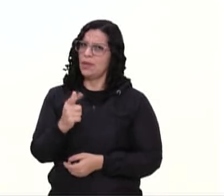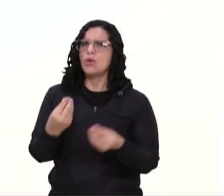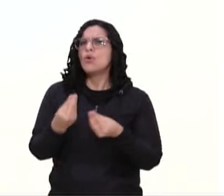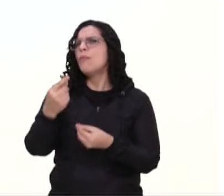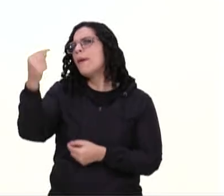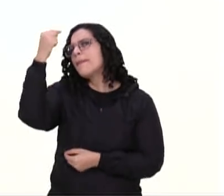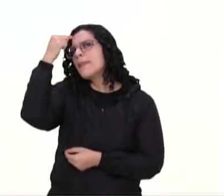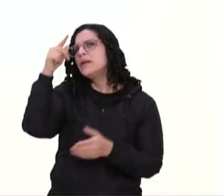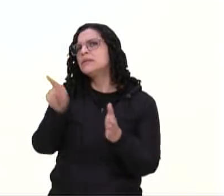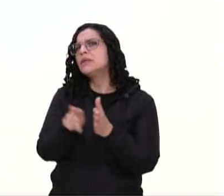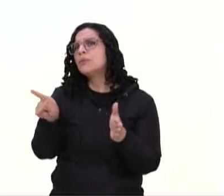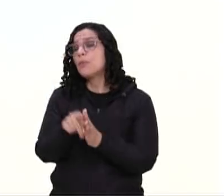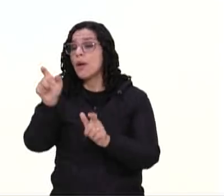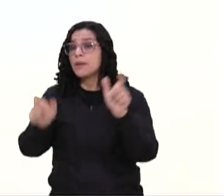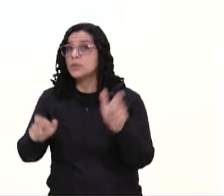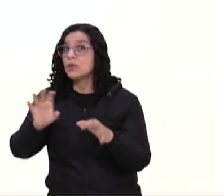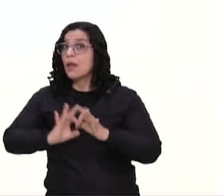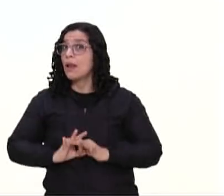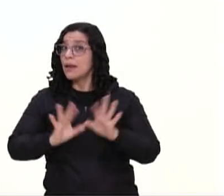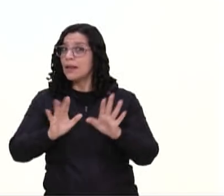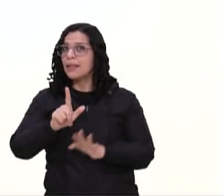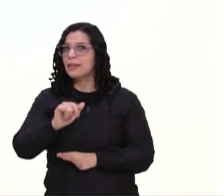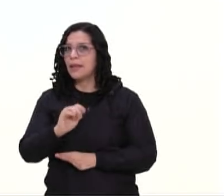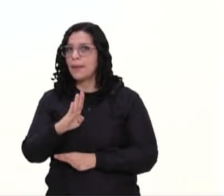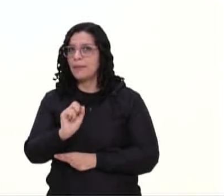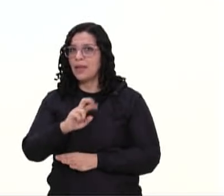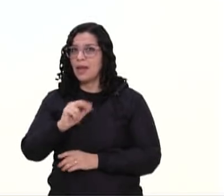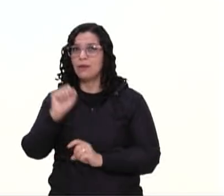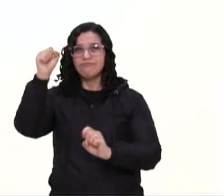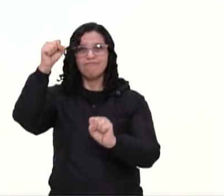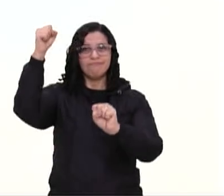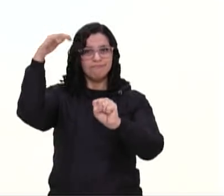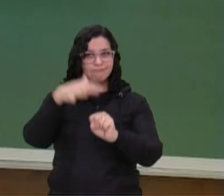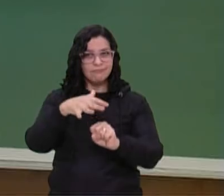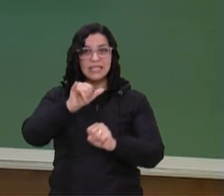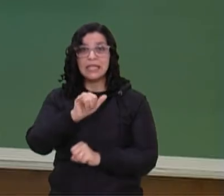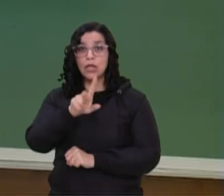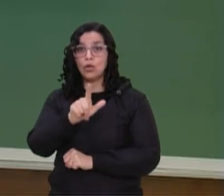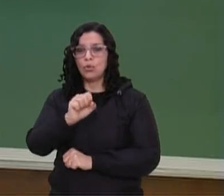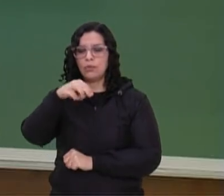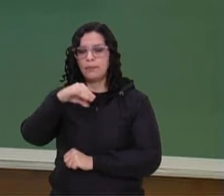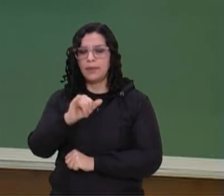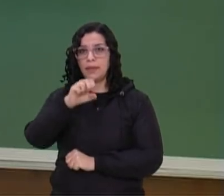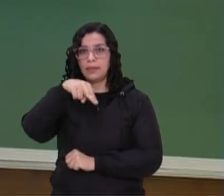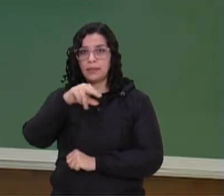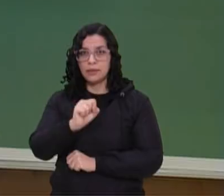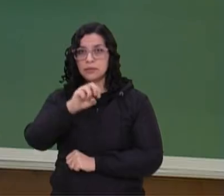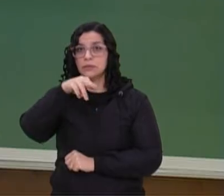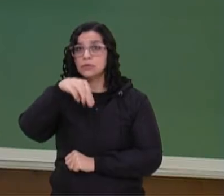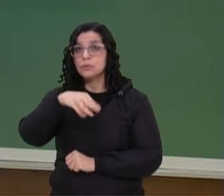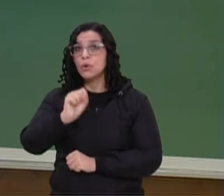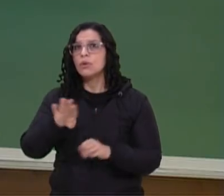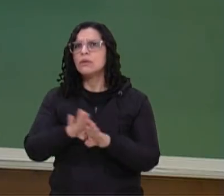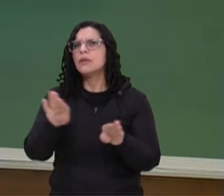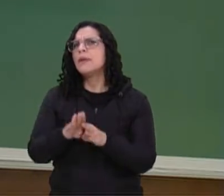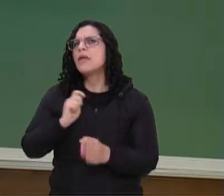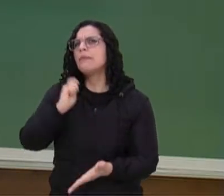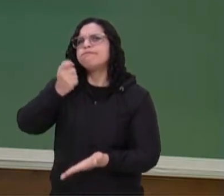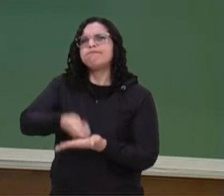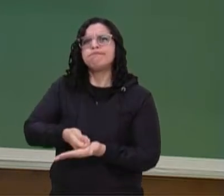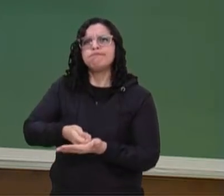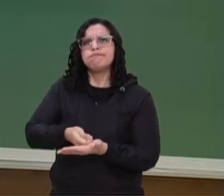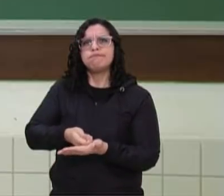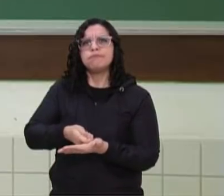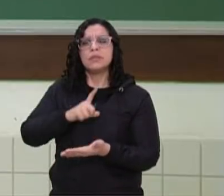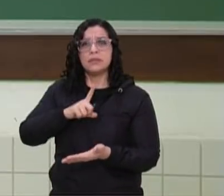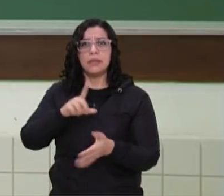que o pensamento liberal, vamos lembrar, pensamento iluminista, divisão dos poderes, representação do povo, pode ser conciliado com o autoritarismo?